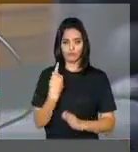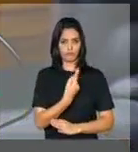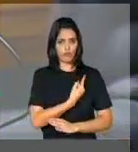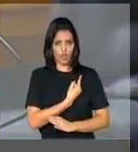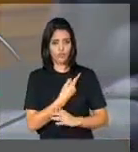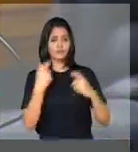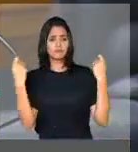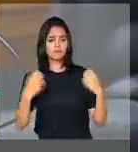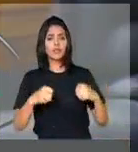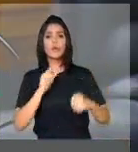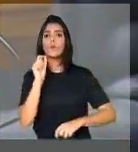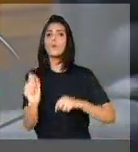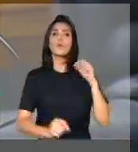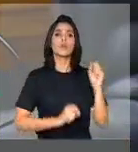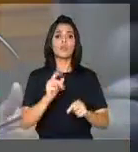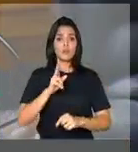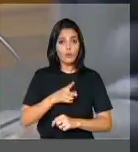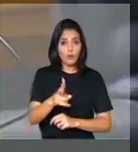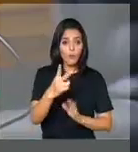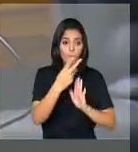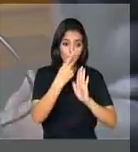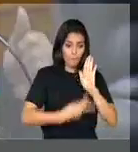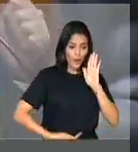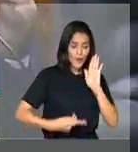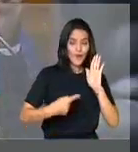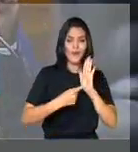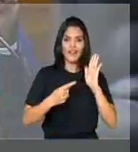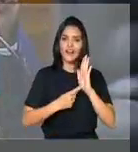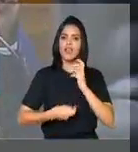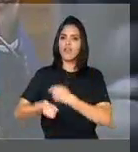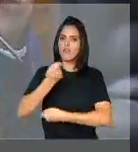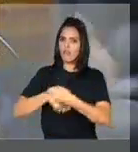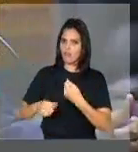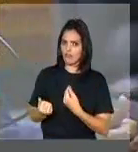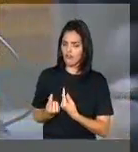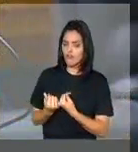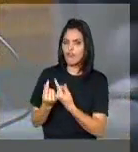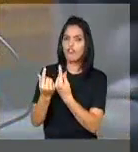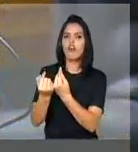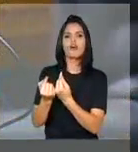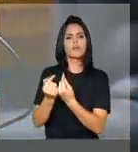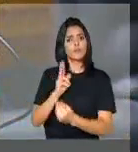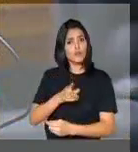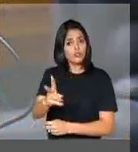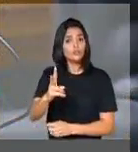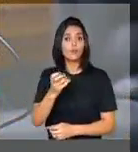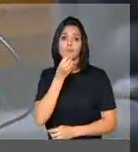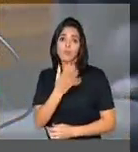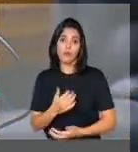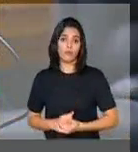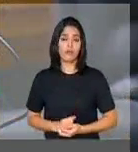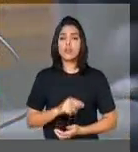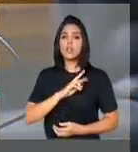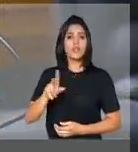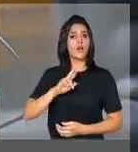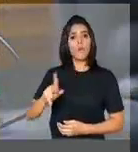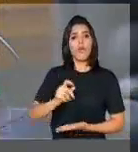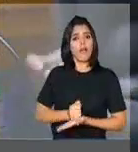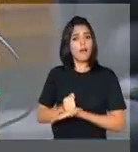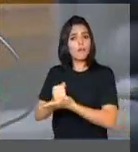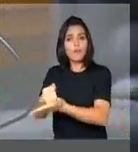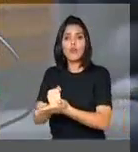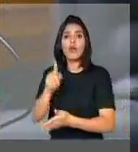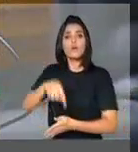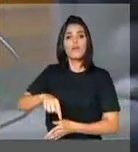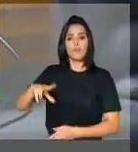fazer com que o programa econômico que quer ampliar retirada de direitos trabalhistas, reforma da Previdência